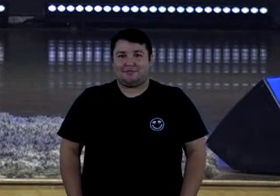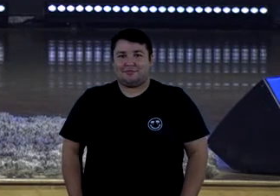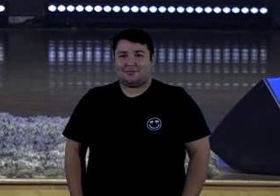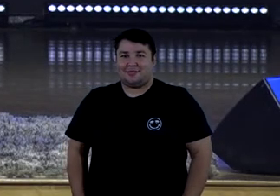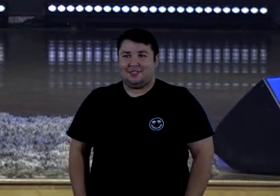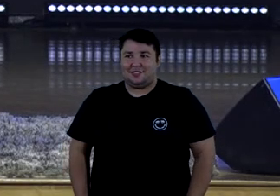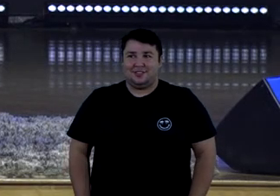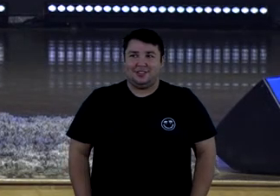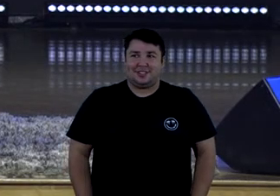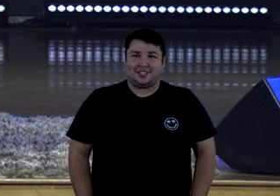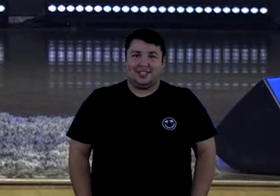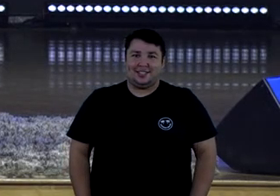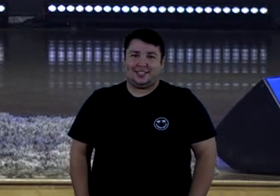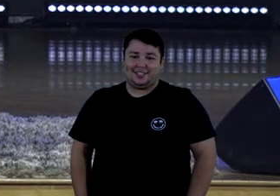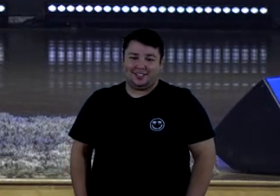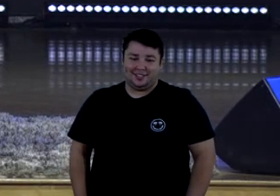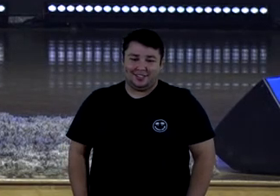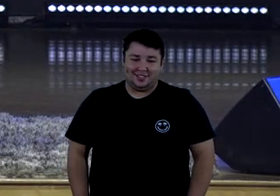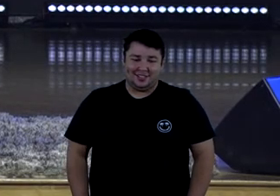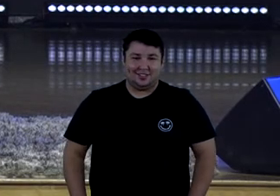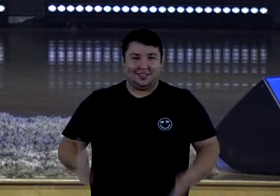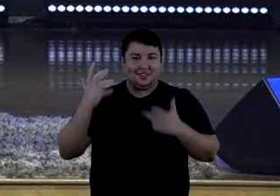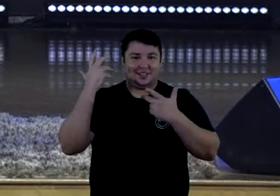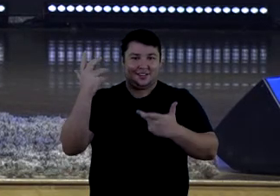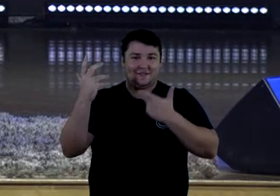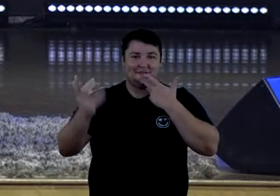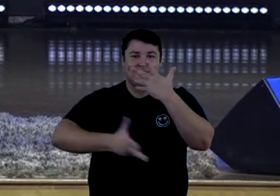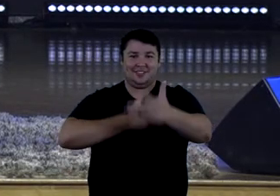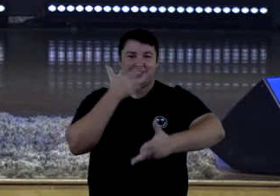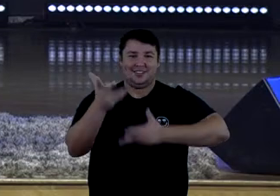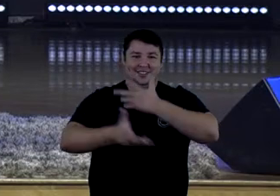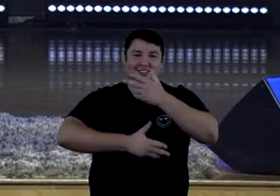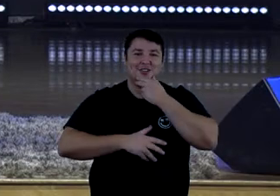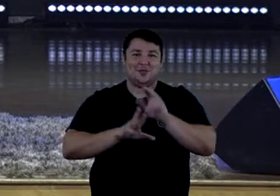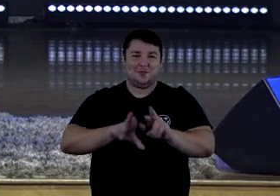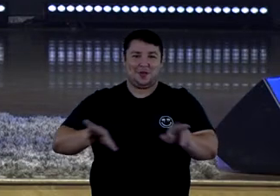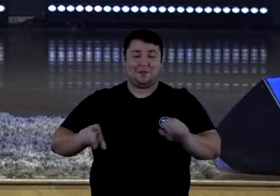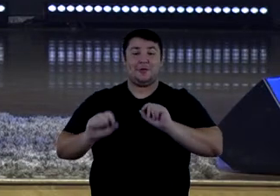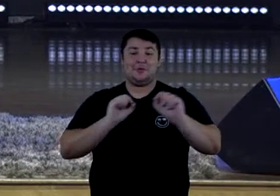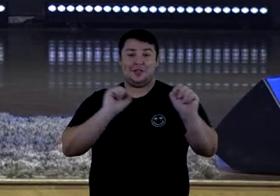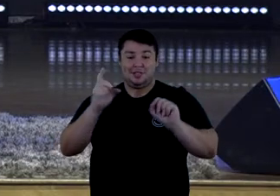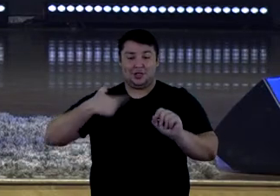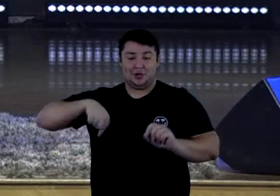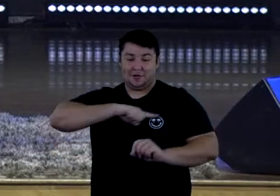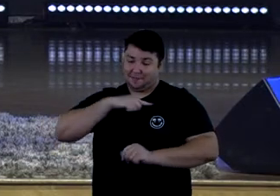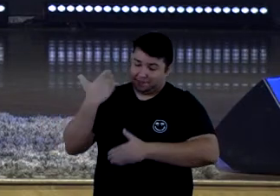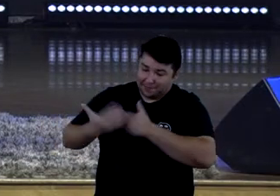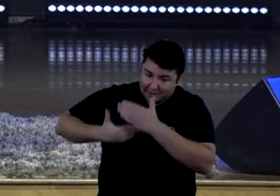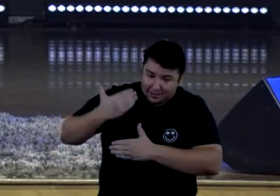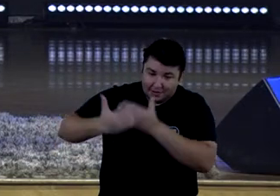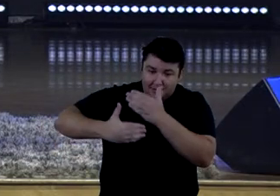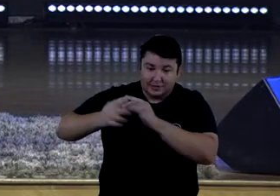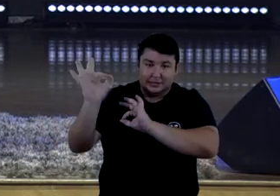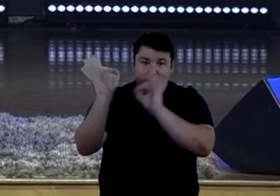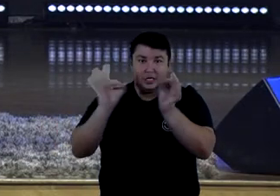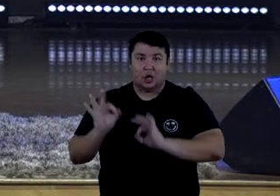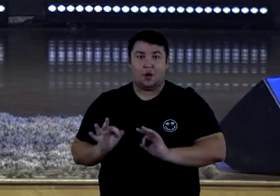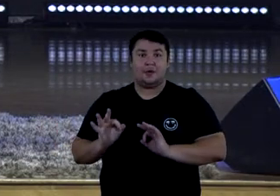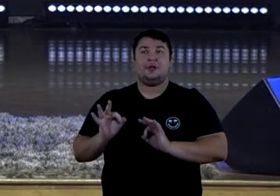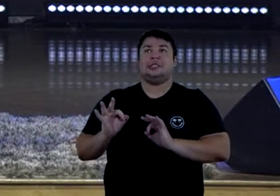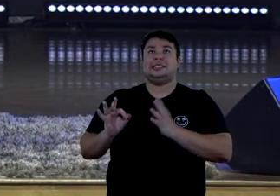Eu quero pedir a consideração dos irmãos, porque nós estamos em processo de transformação do som da